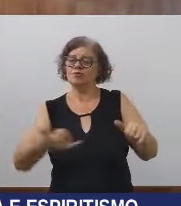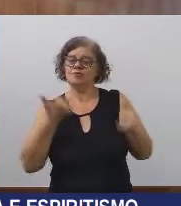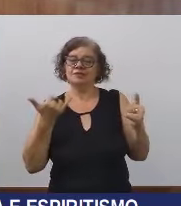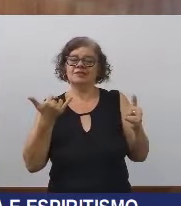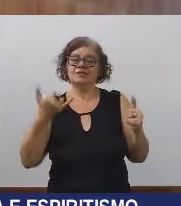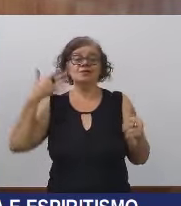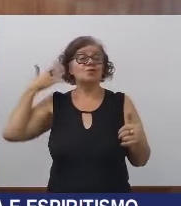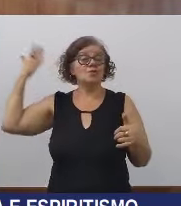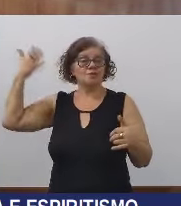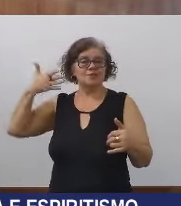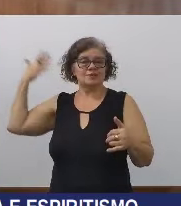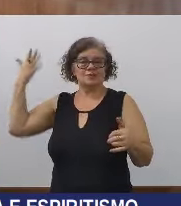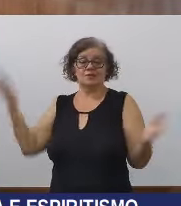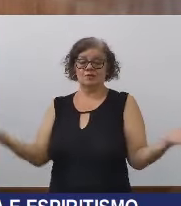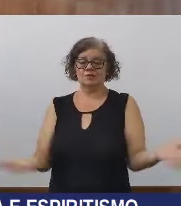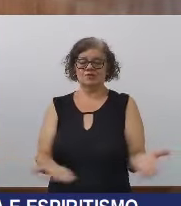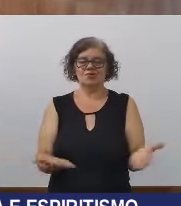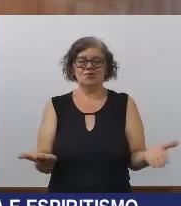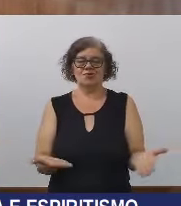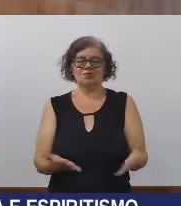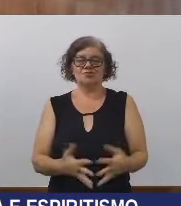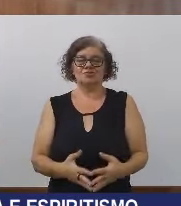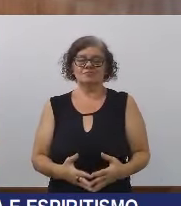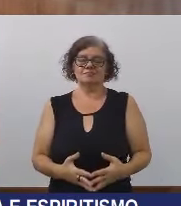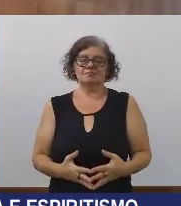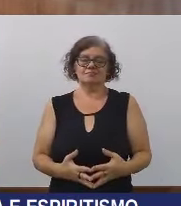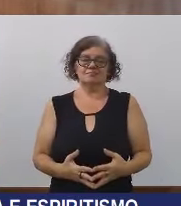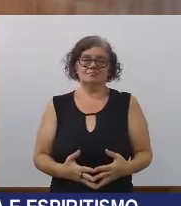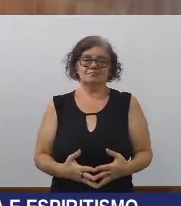para o tema que nós vamos tratar hoje.